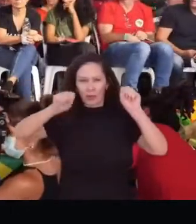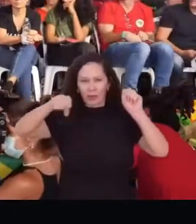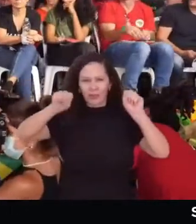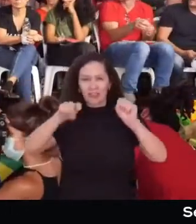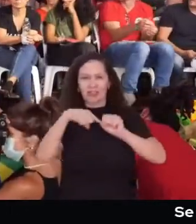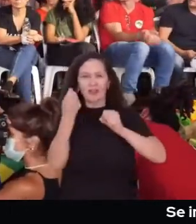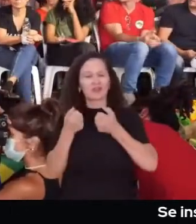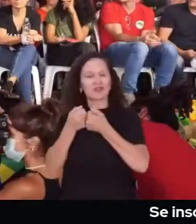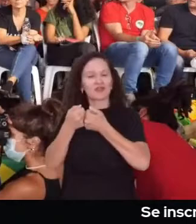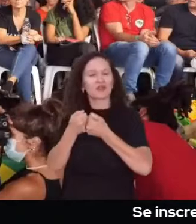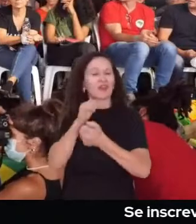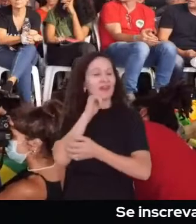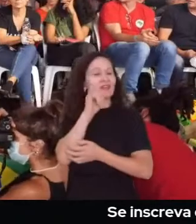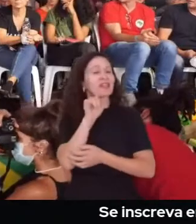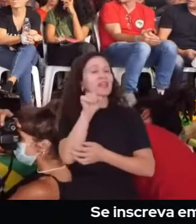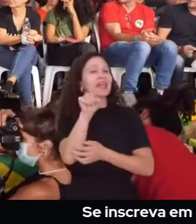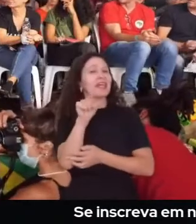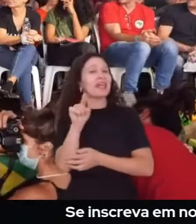minha motocicleta aí.